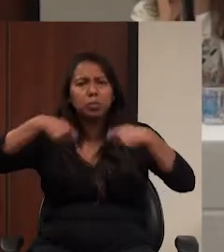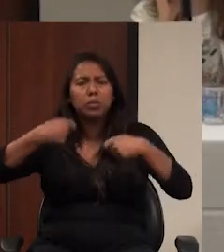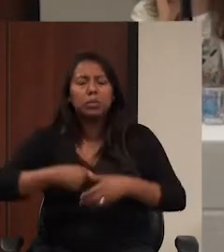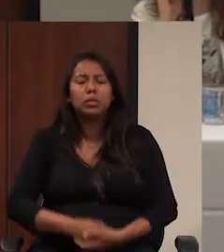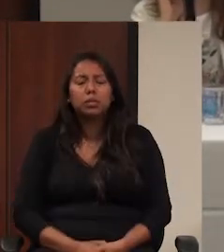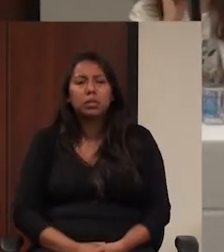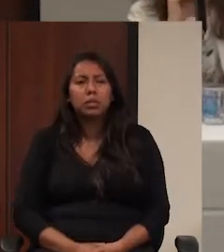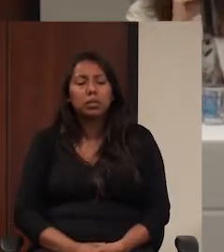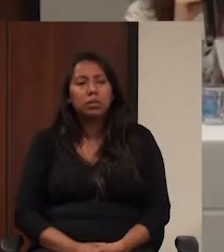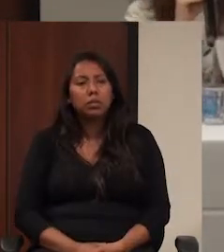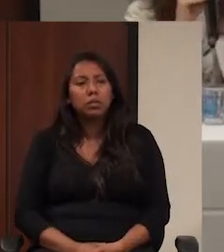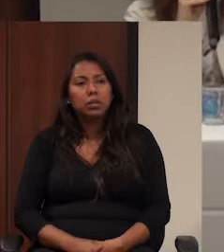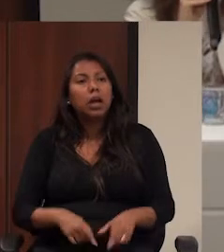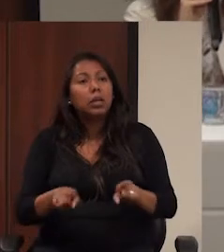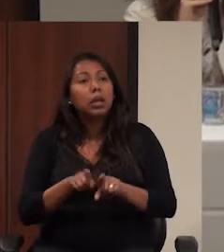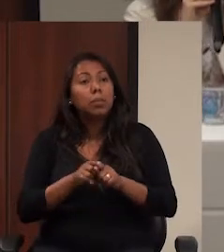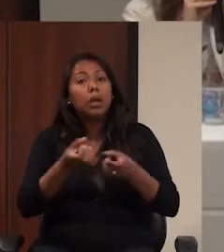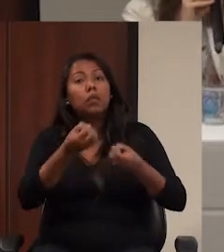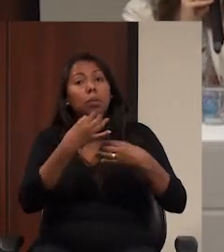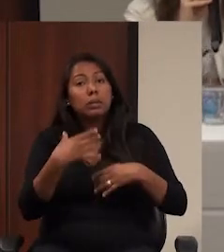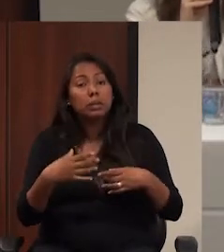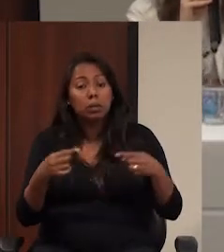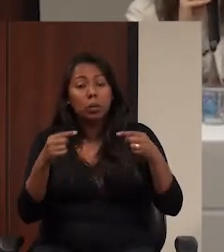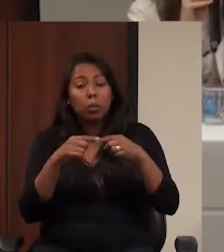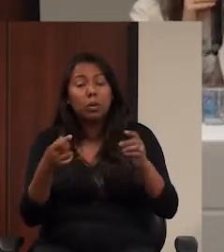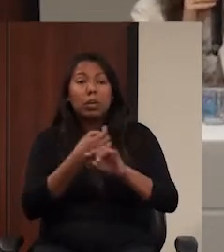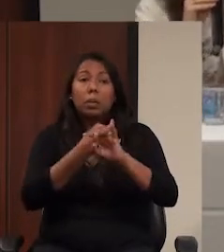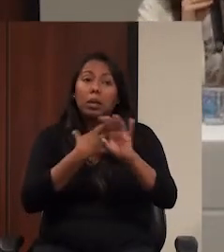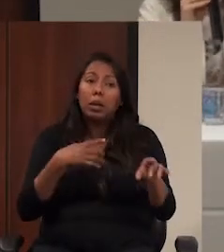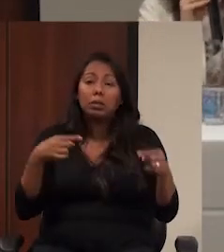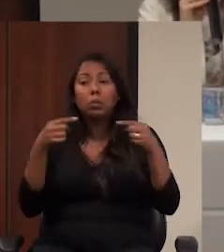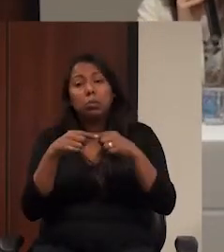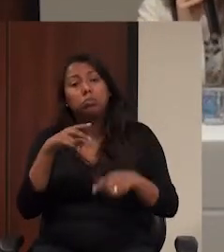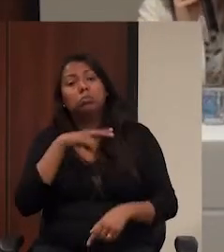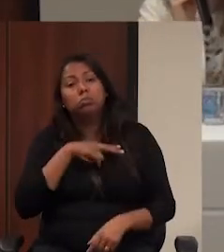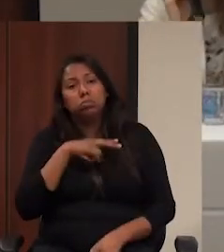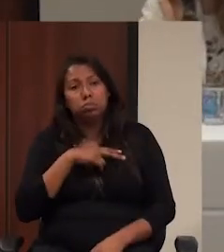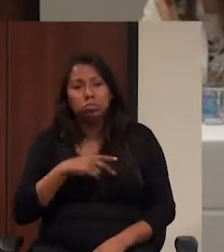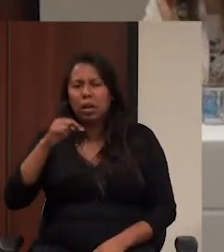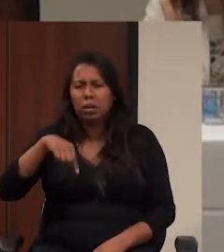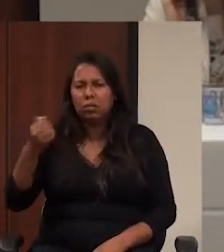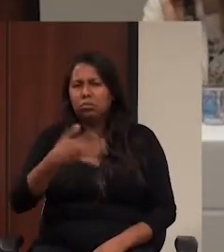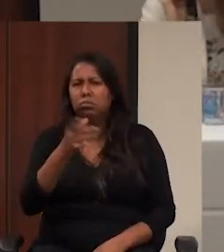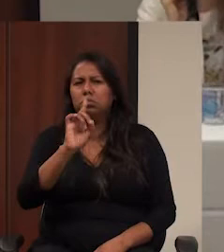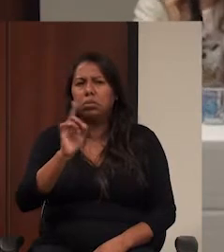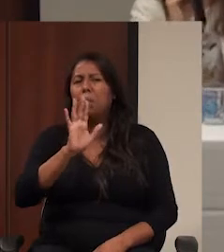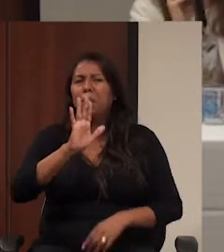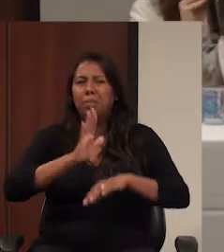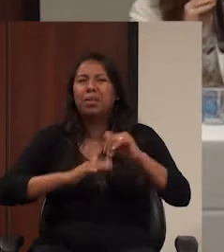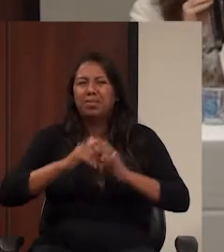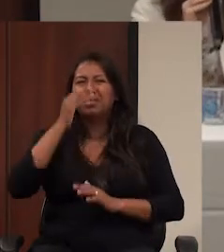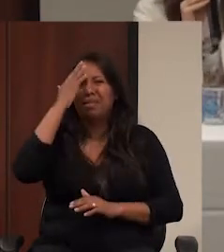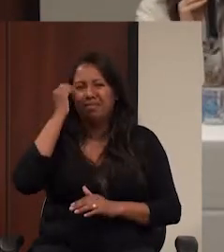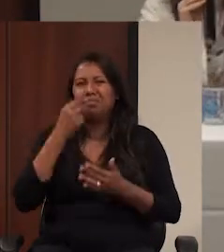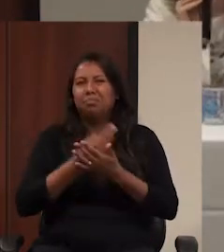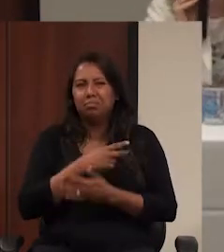Também de obter informações sobre sua independência e privacidade. Achei interessante, porque para nós isso aqui não é novidade, embora na prática a gente sabe que não funcionava bem